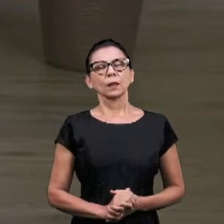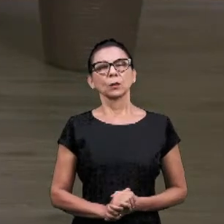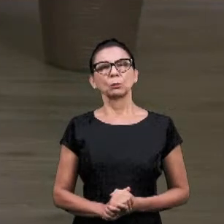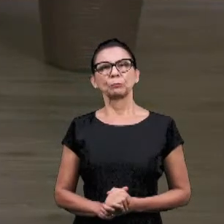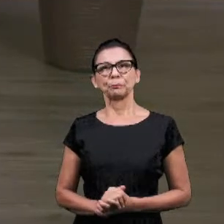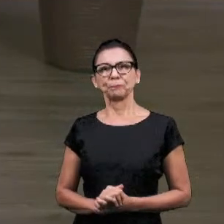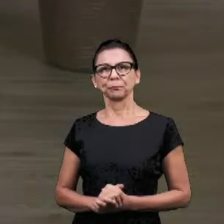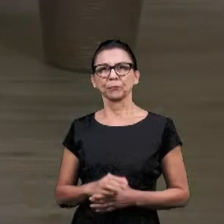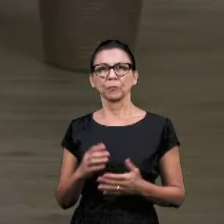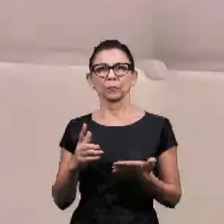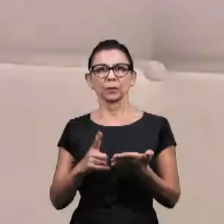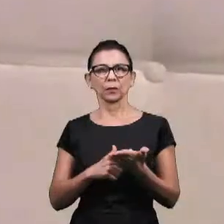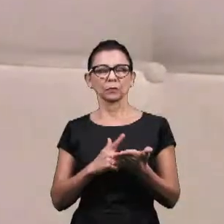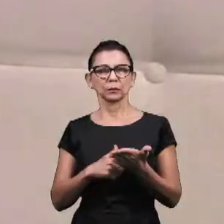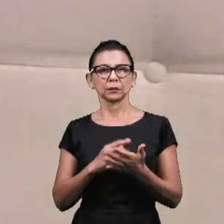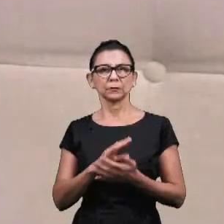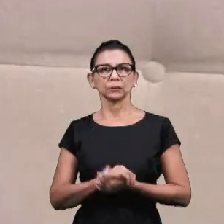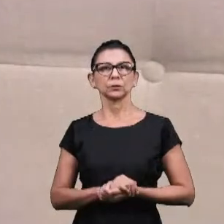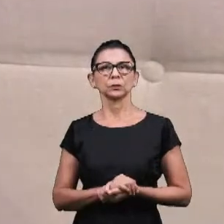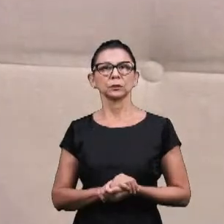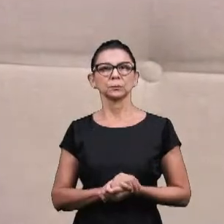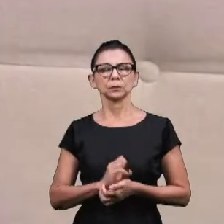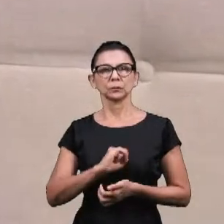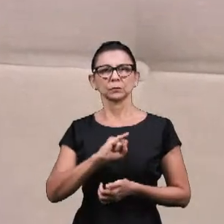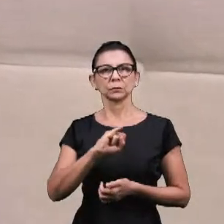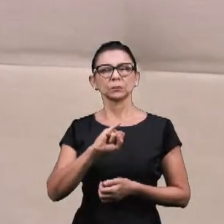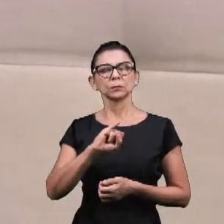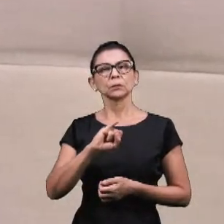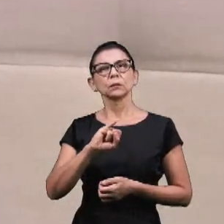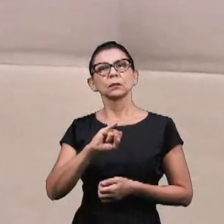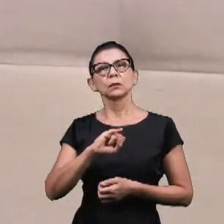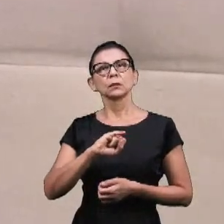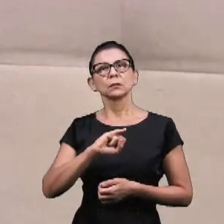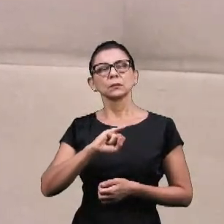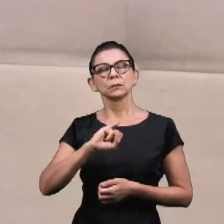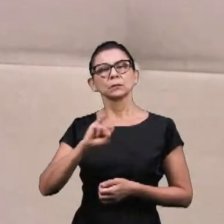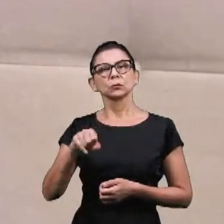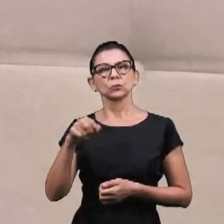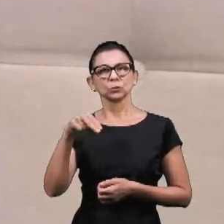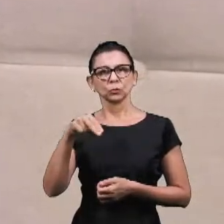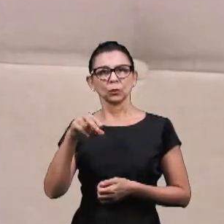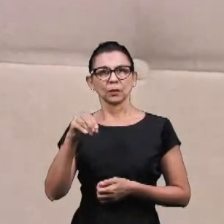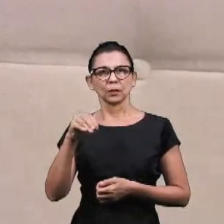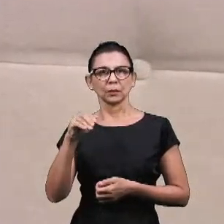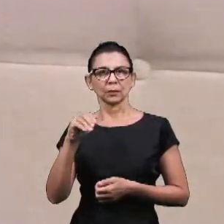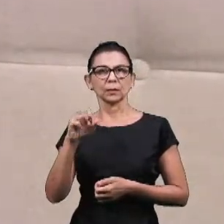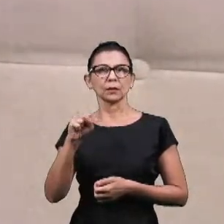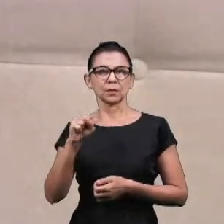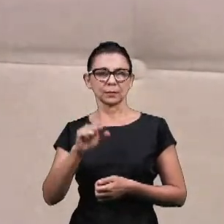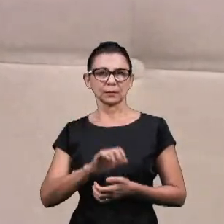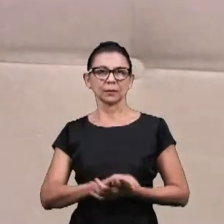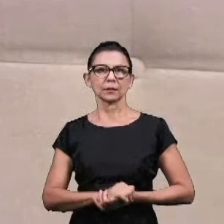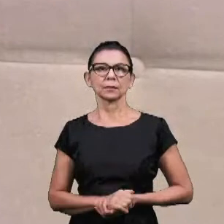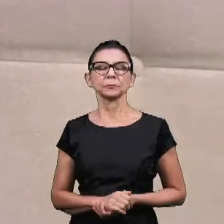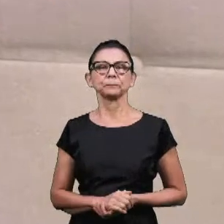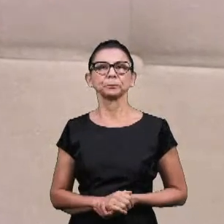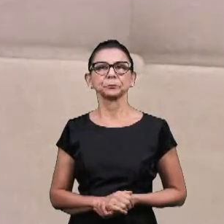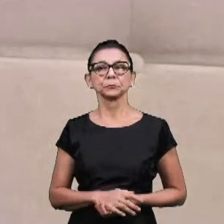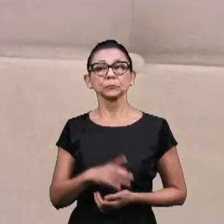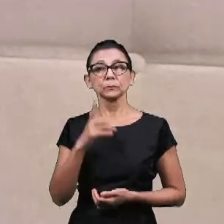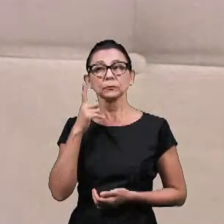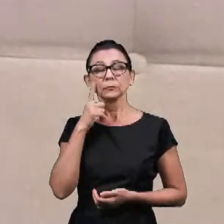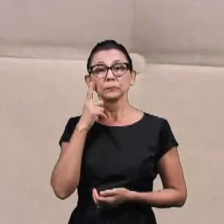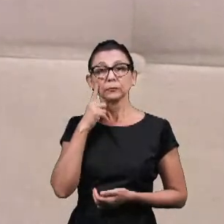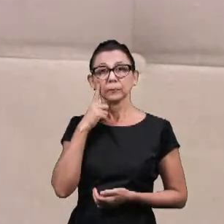de Jonas, no capítulo 2, no verso 7. Né? É muito interessante, porque nós vemos tanto no Velho Testamento, que